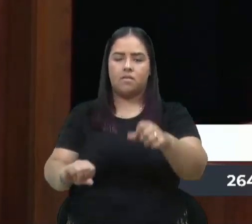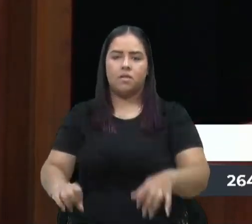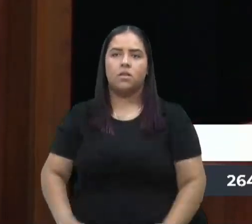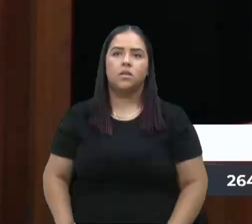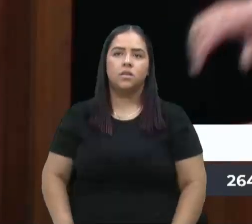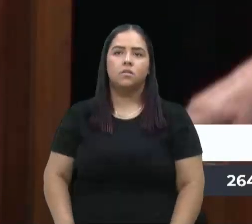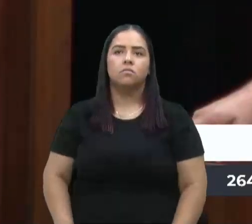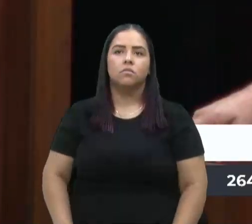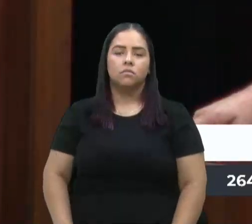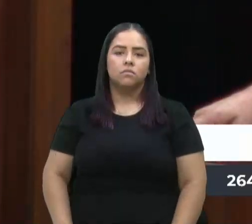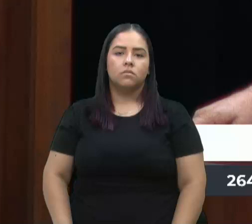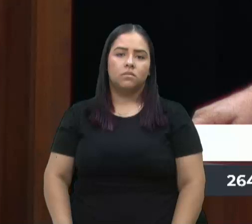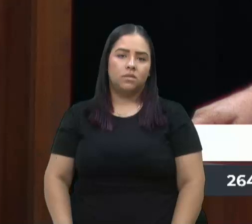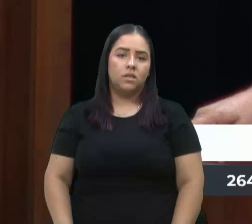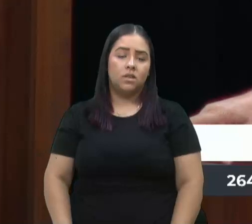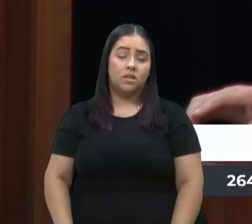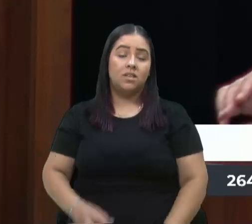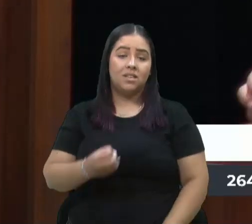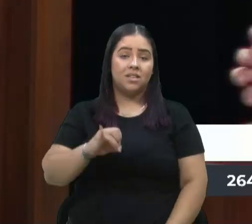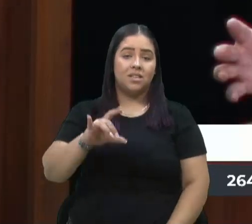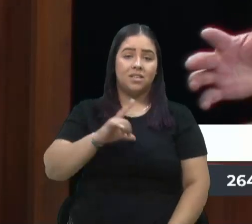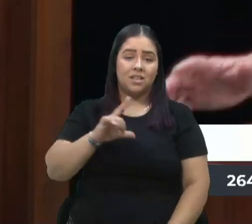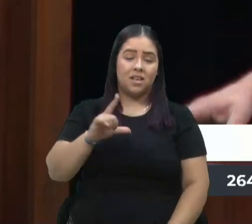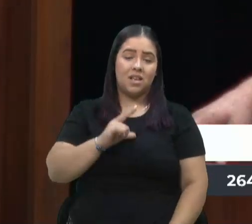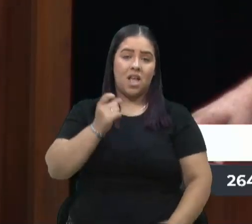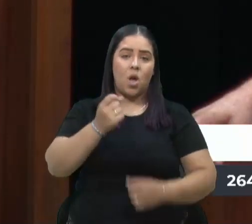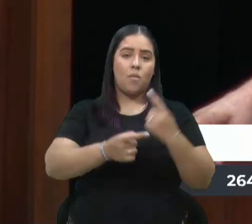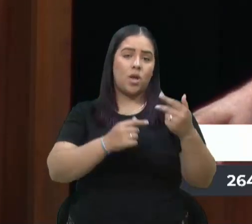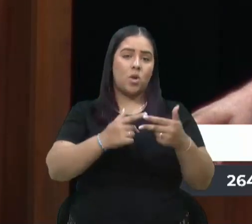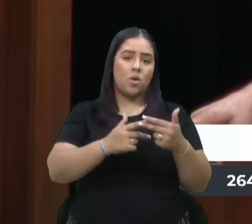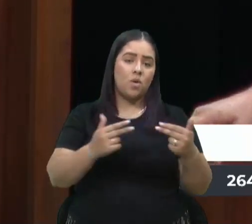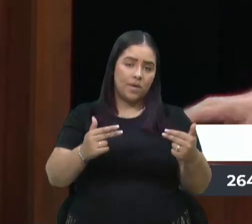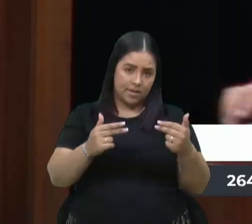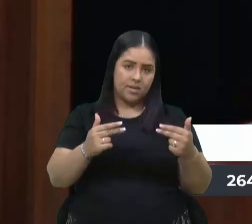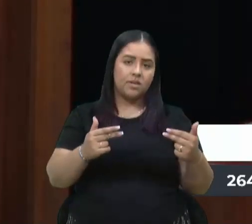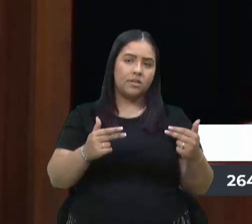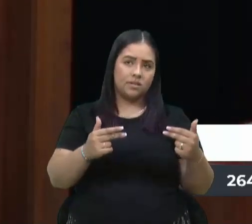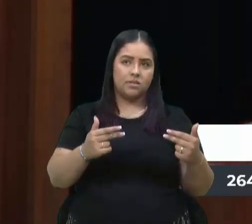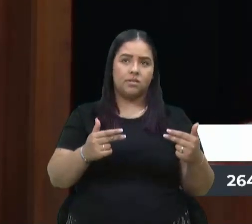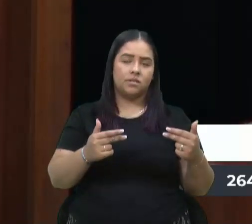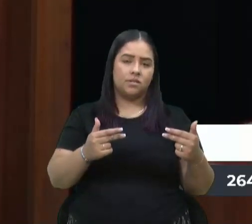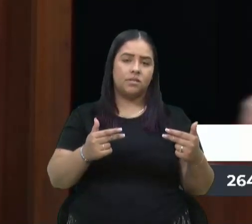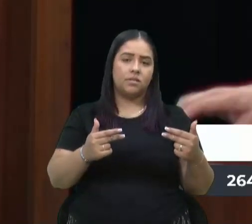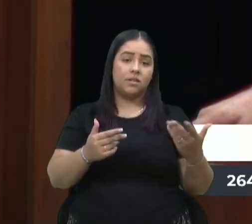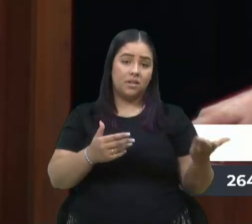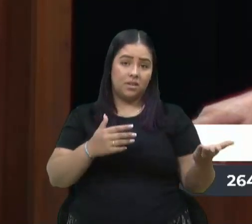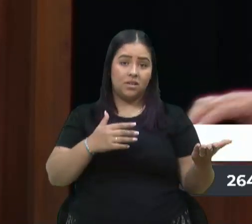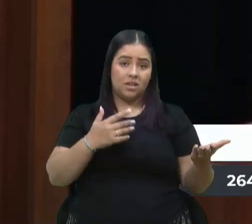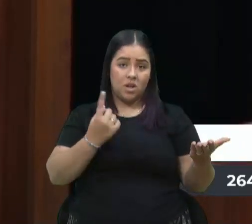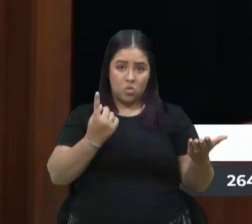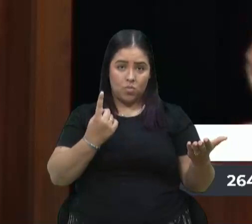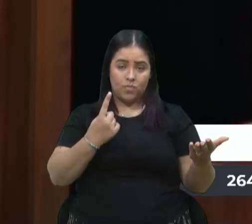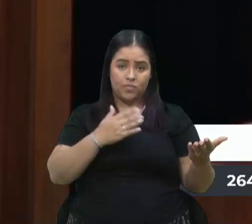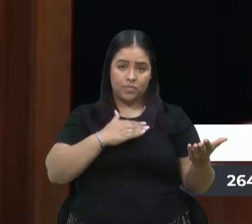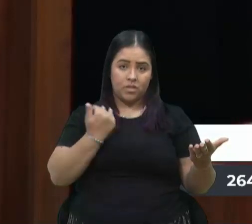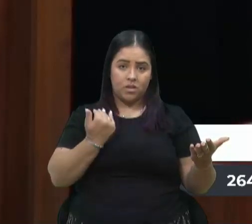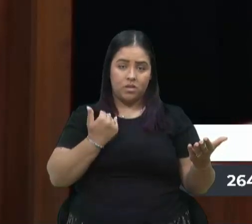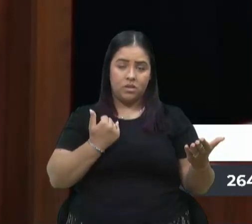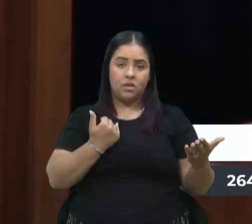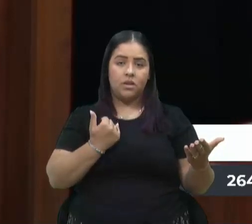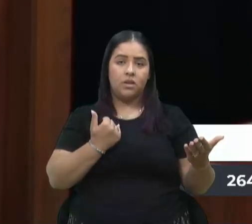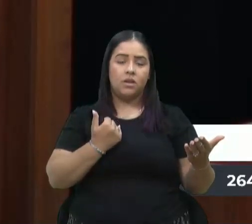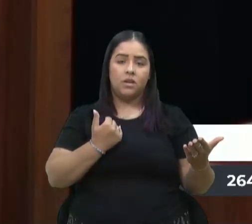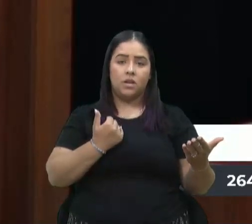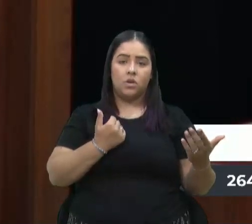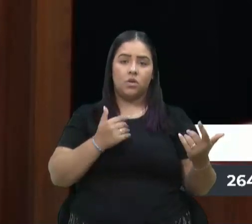os carros vão lá e invadem. Se tivesse feito alguma coisinha, um mínimo, não é, essa é uma morte. Mas poderia, ali é um